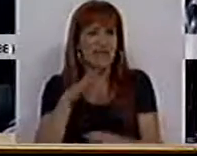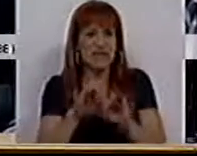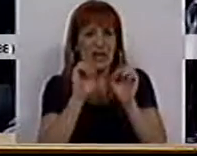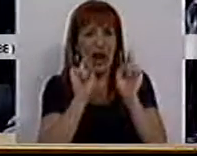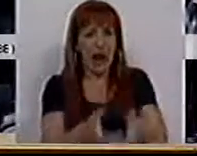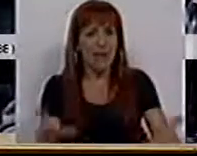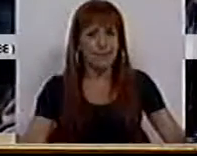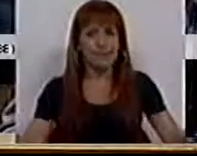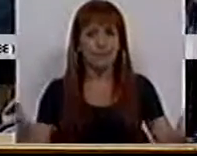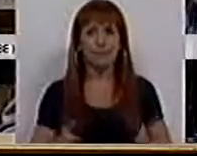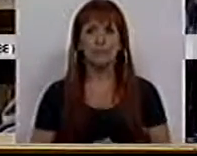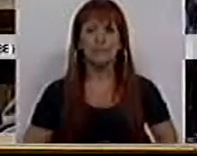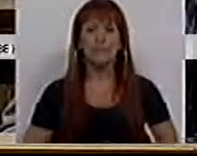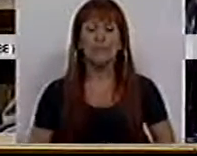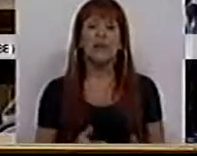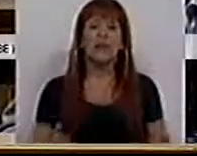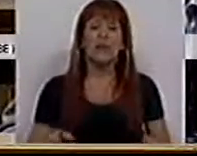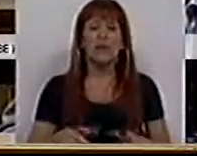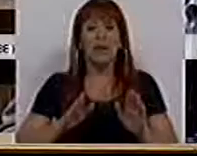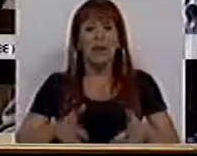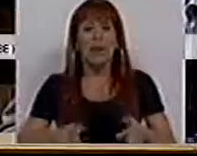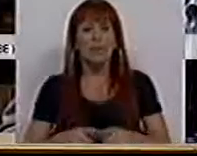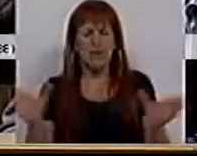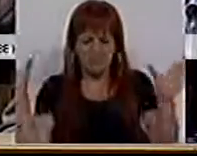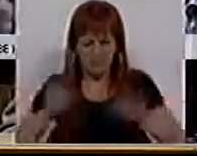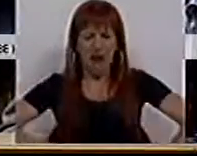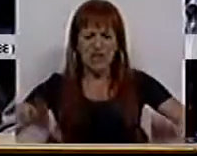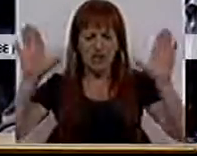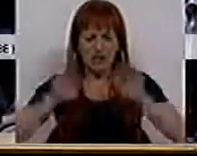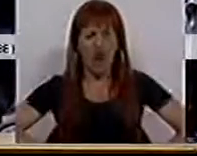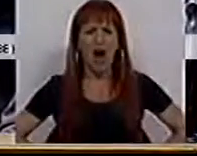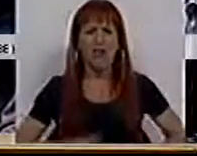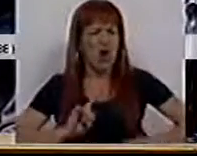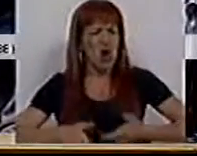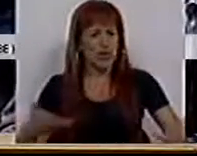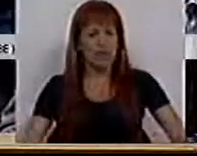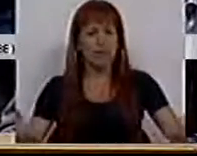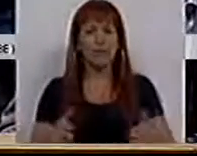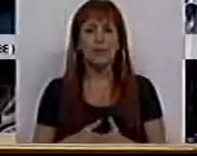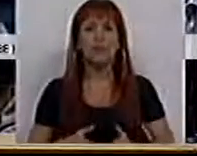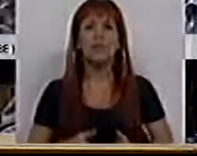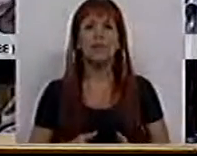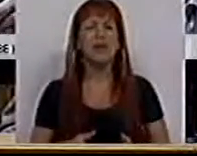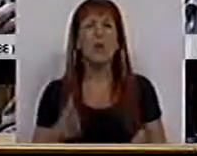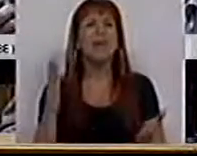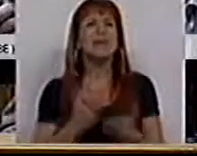como este. E, portanto, é preciso ir mais longe do que isso.